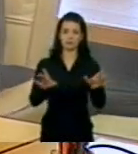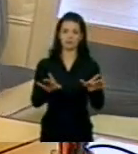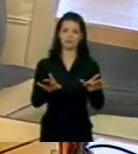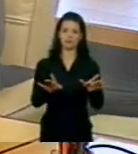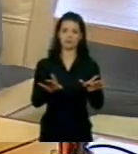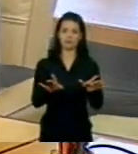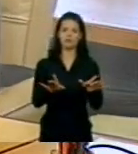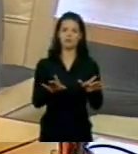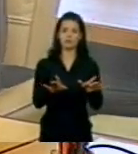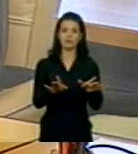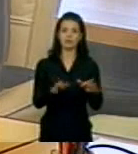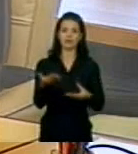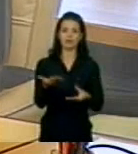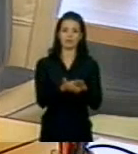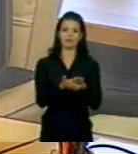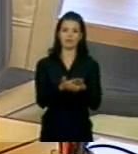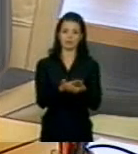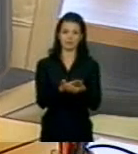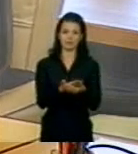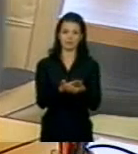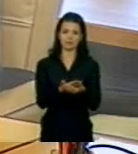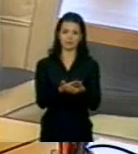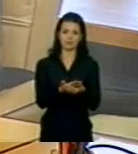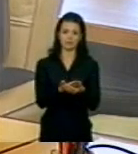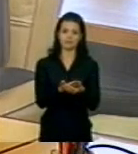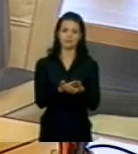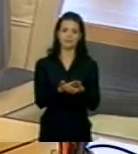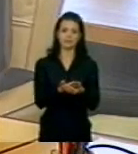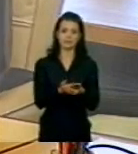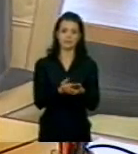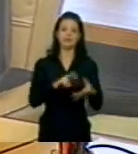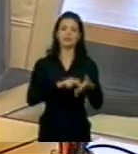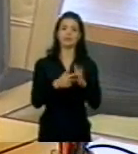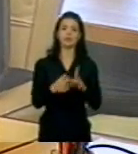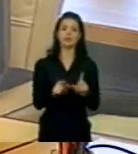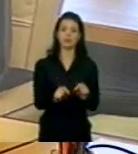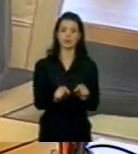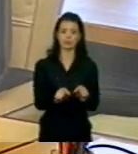próprio feito do processo e ali encartado, o que significa,